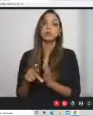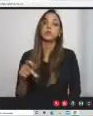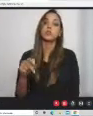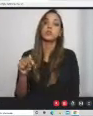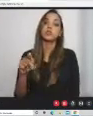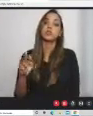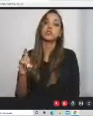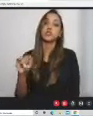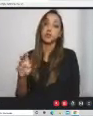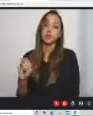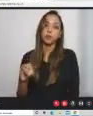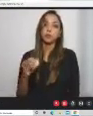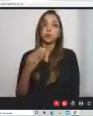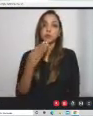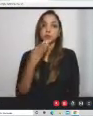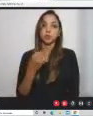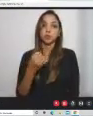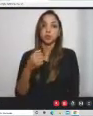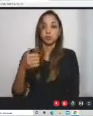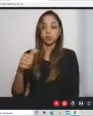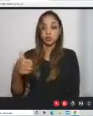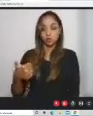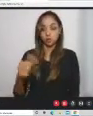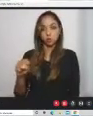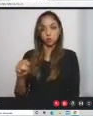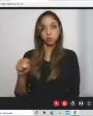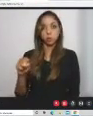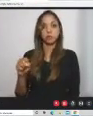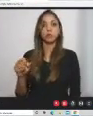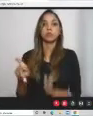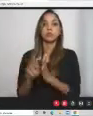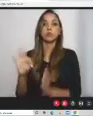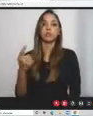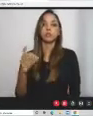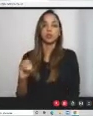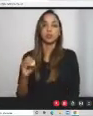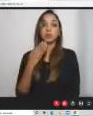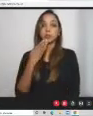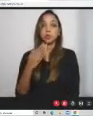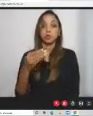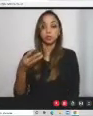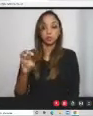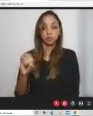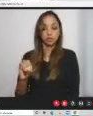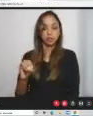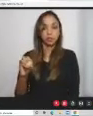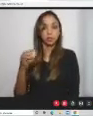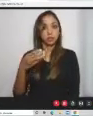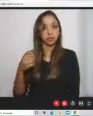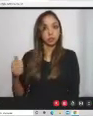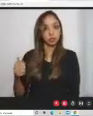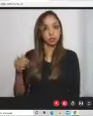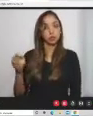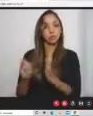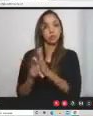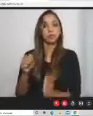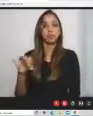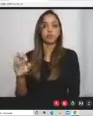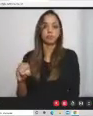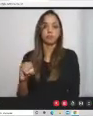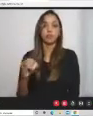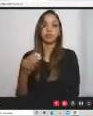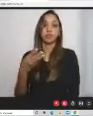número 018 e 022, da autoria do vereador Tiago Fernandes. Indicações número 030 e 031, do vereador Afrânio. Indicações número